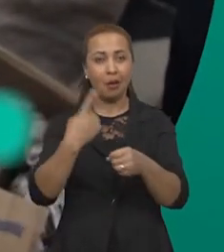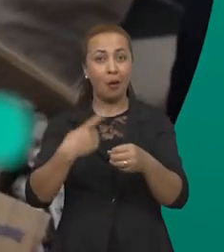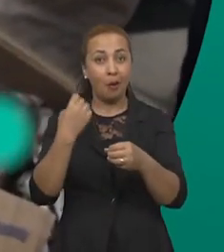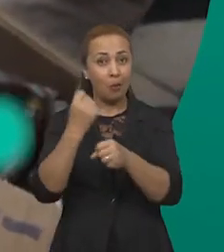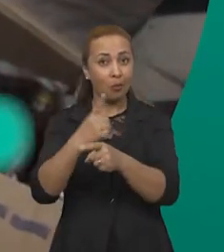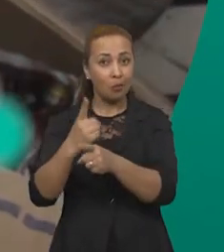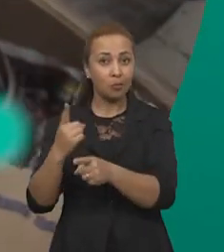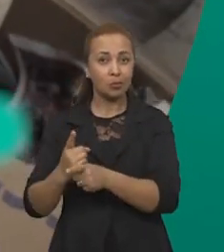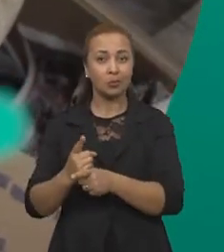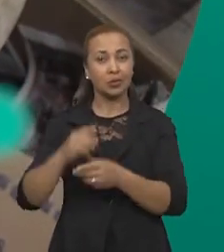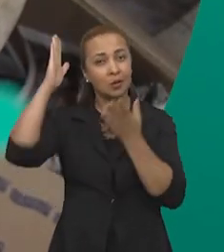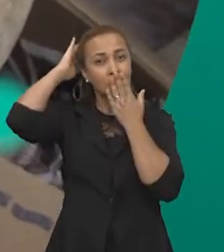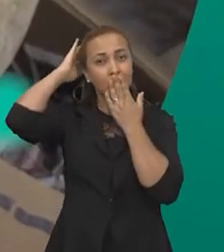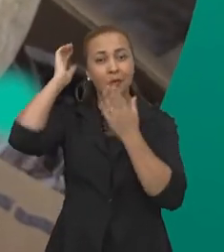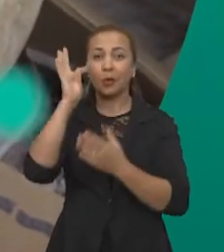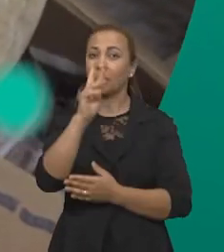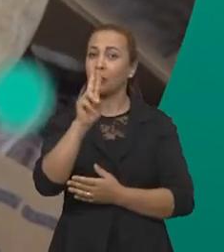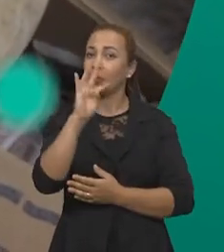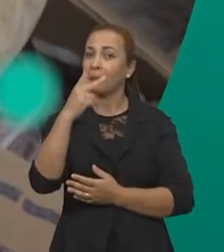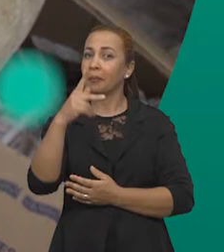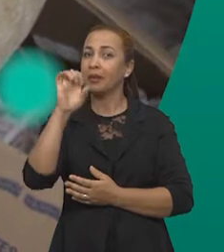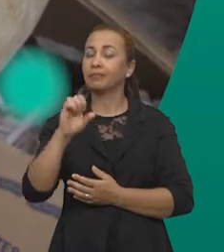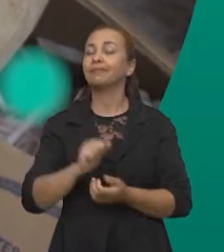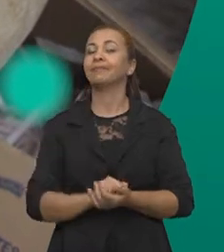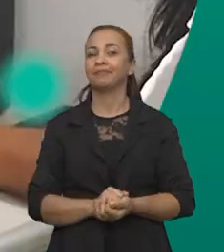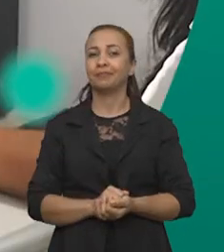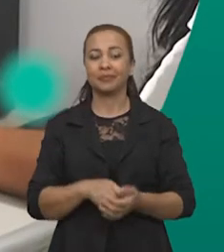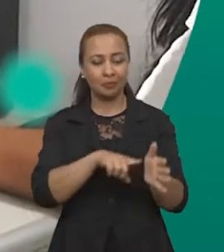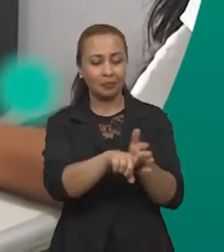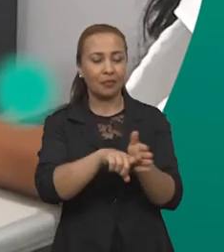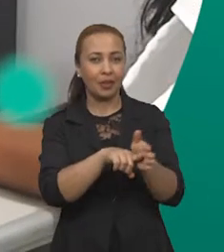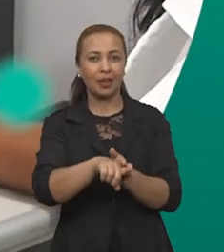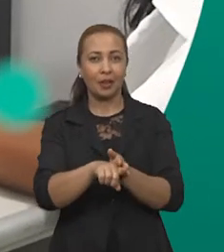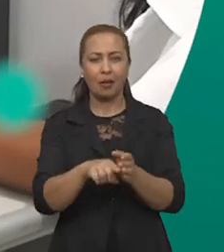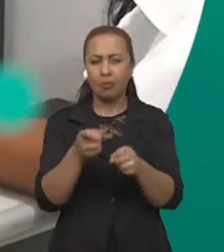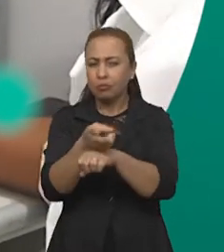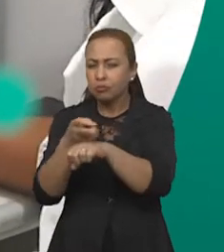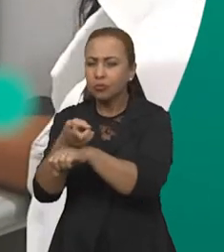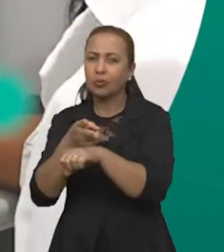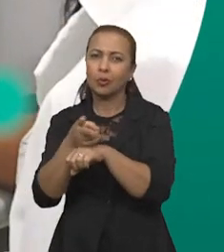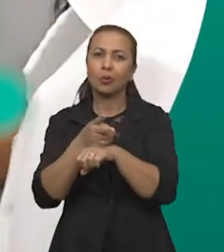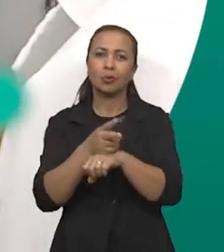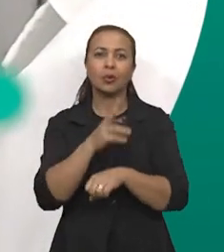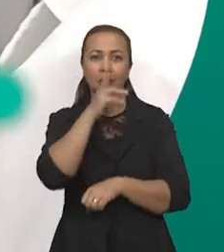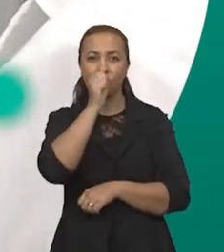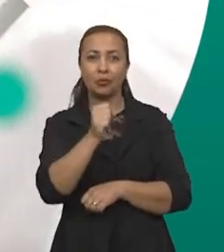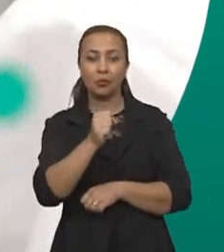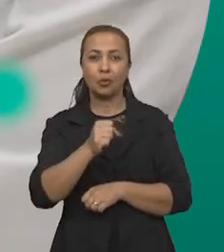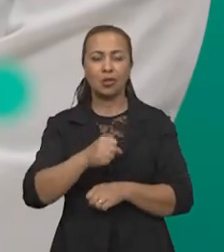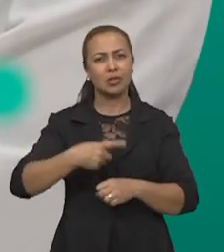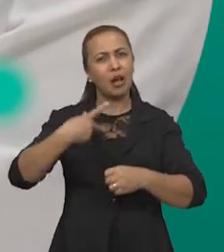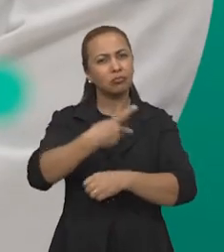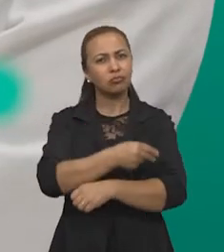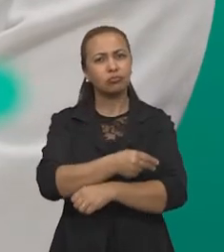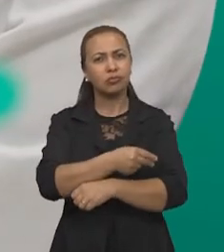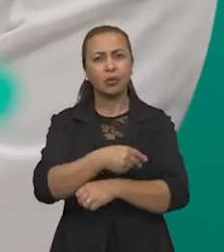dos índios tupis. A descoberta pode alterar a história do estado. Pesquisadores investigam a potencialidade inseticida